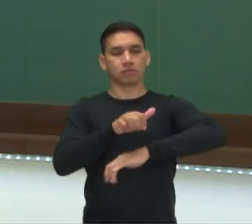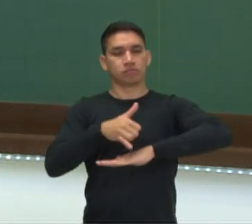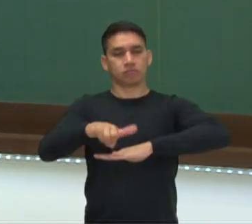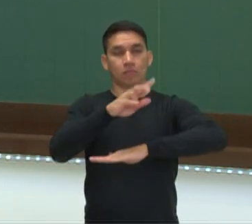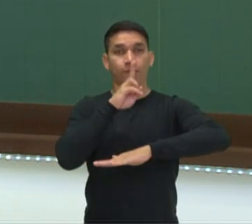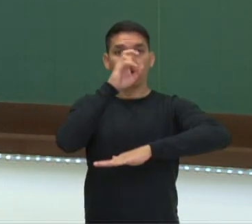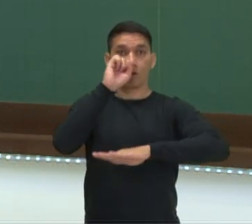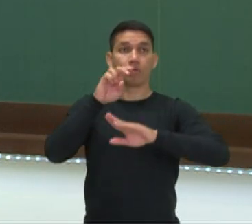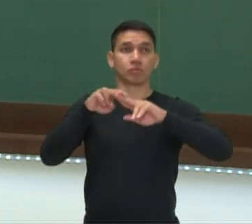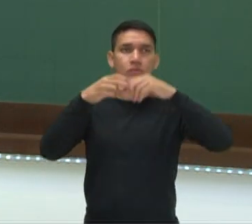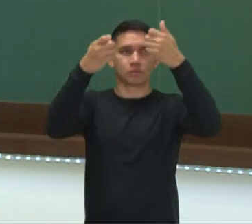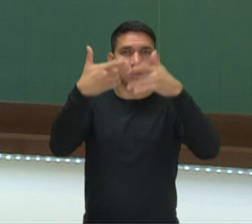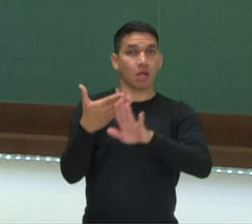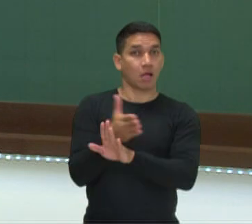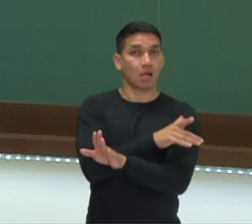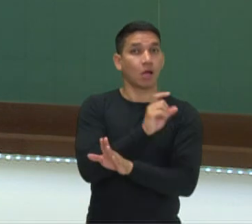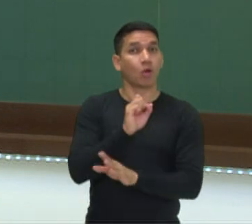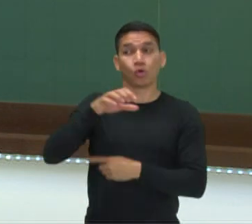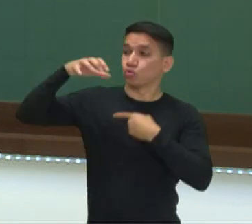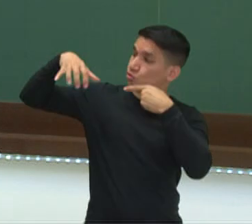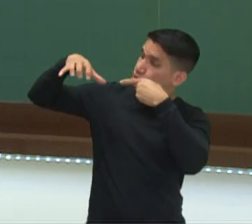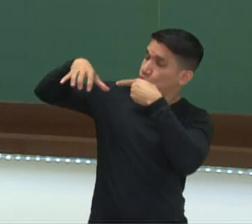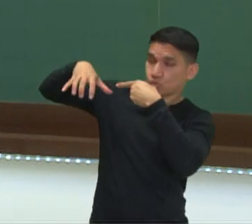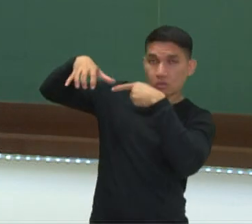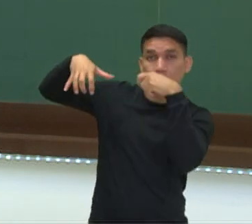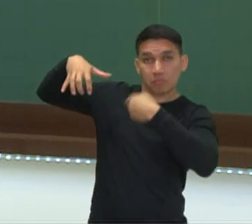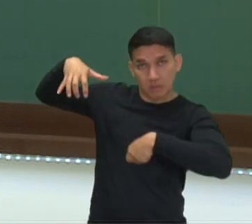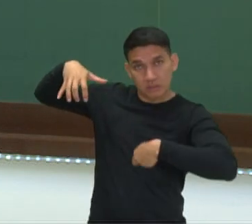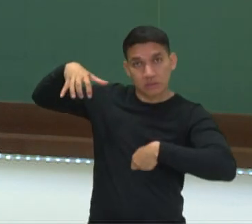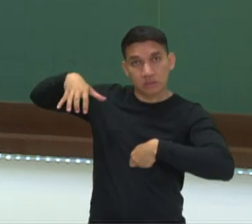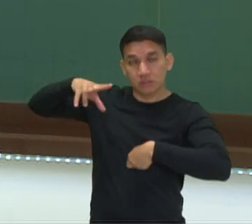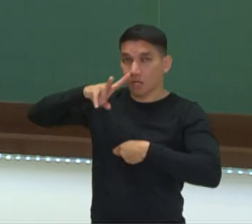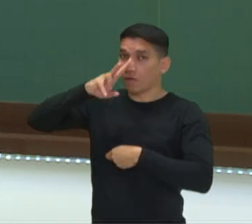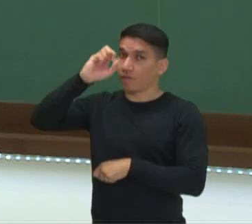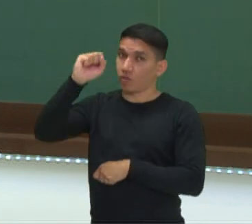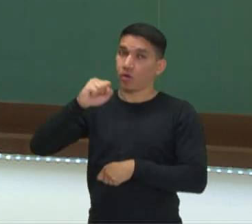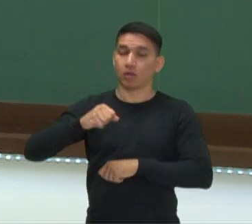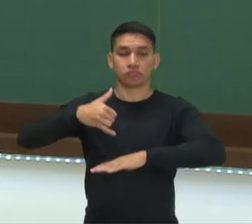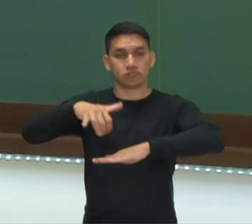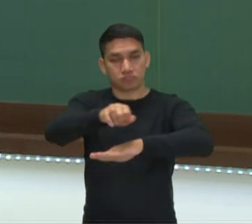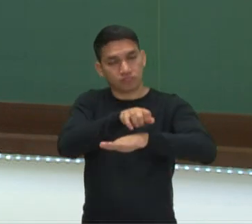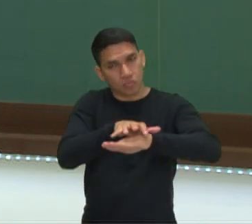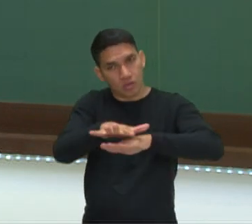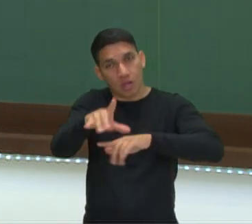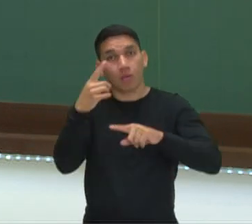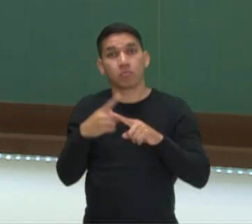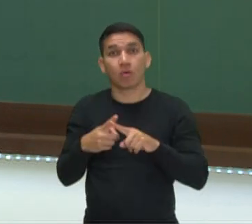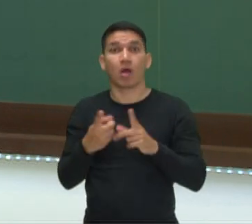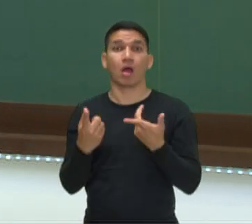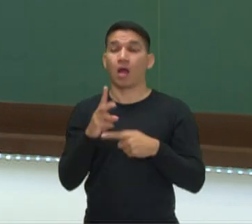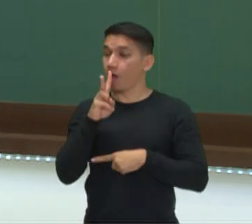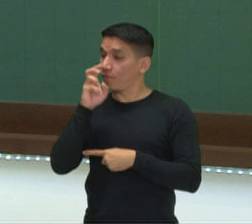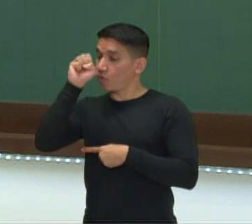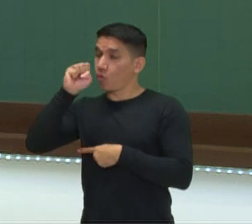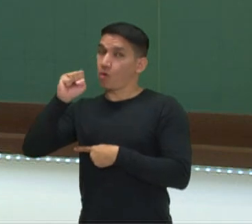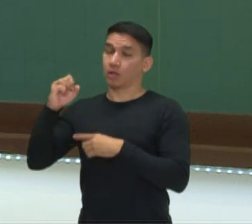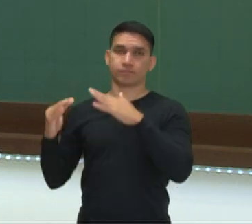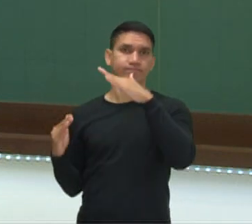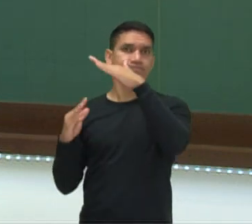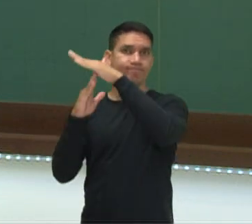como eu falei para vocês antes, o chuveiro tem que ser bastante condutor, né? Porque a potência dele é bem alta, não é?